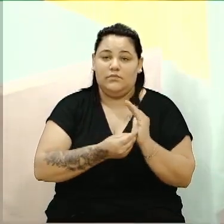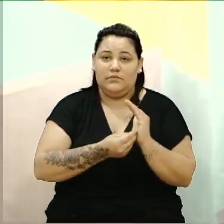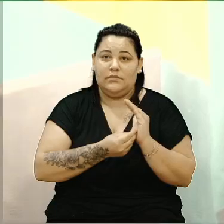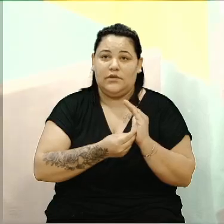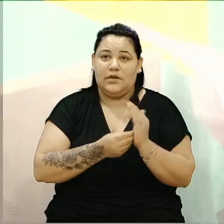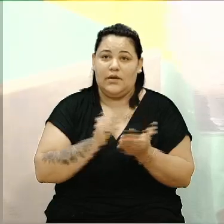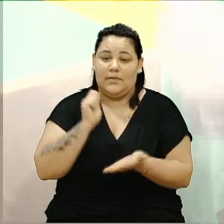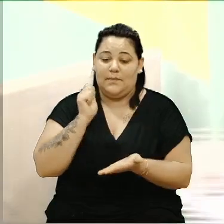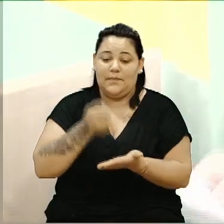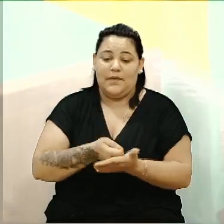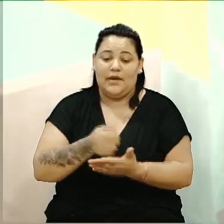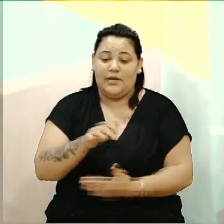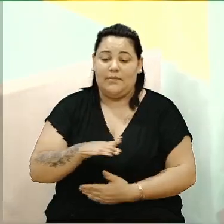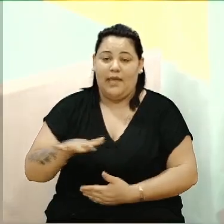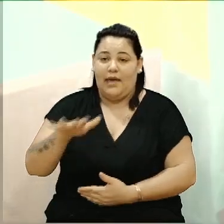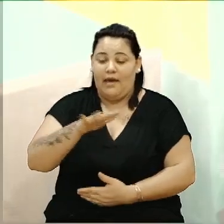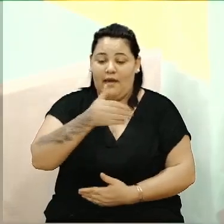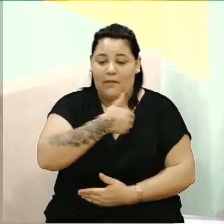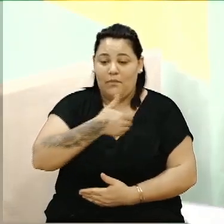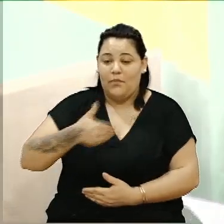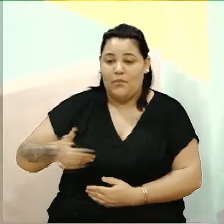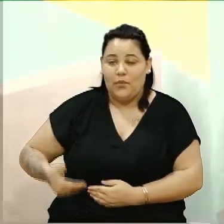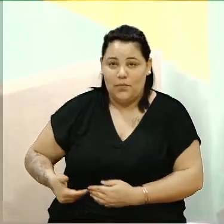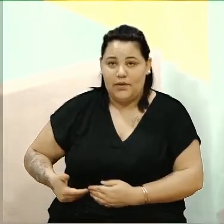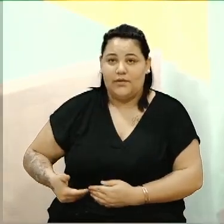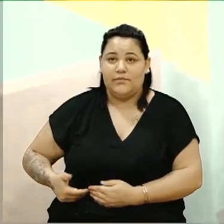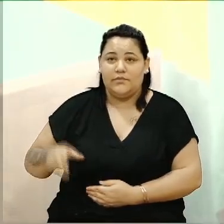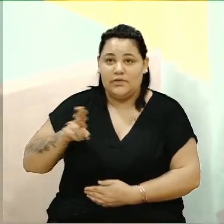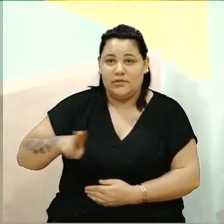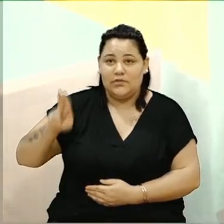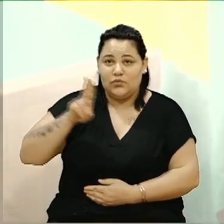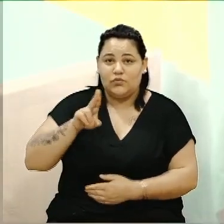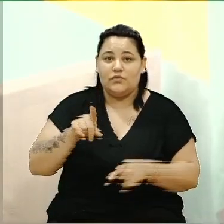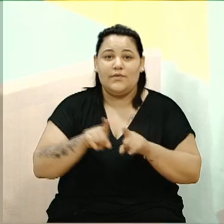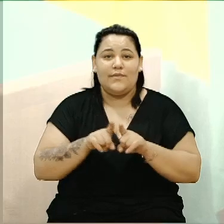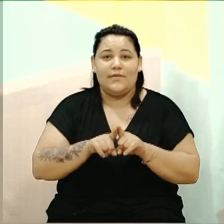pagar pelas áreas públicas que está utilizando.